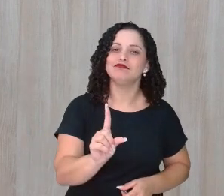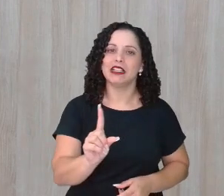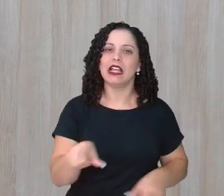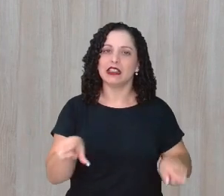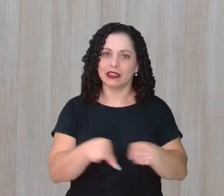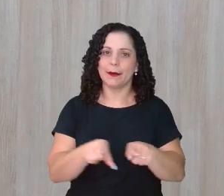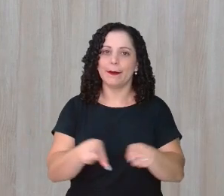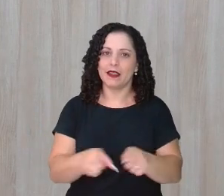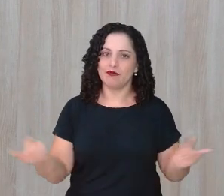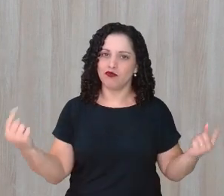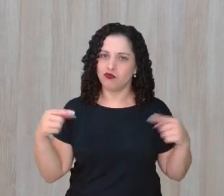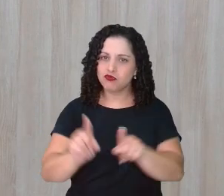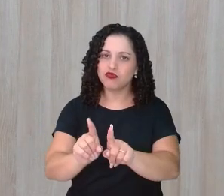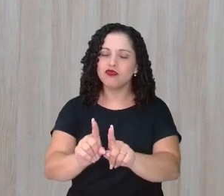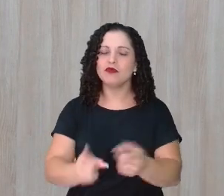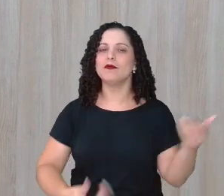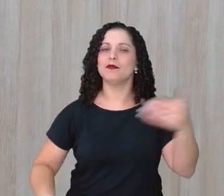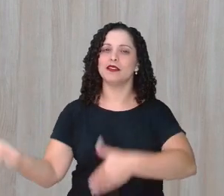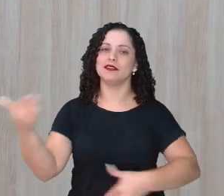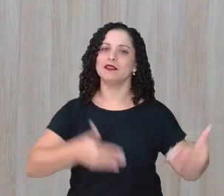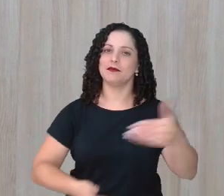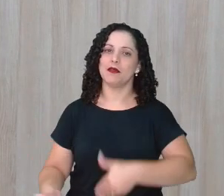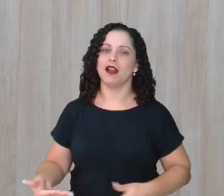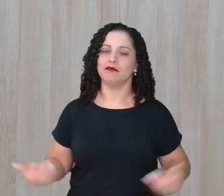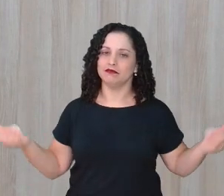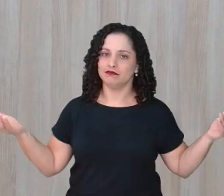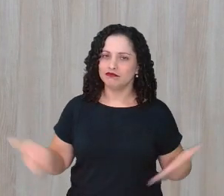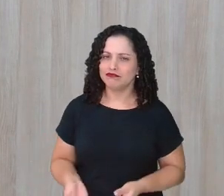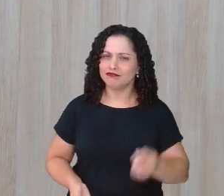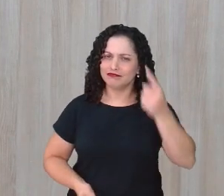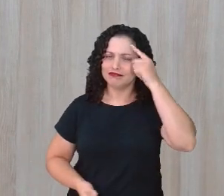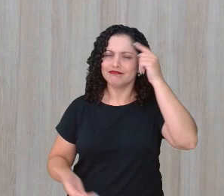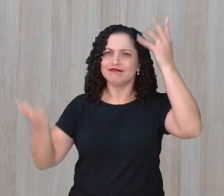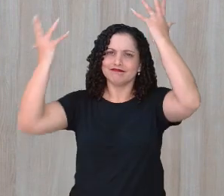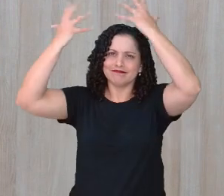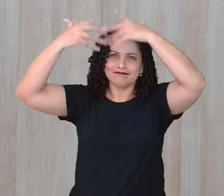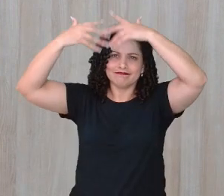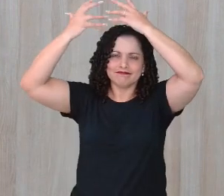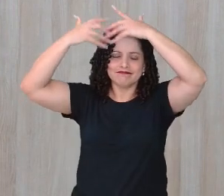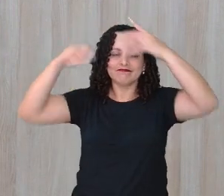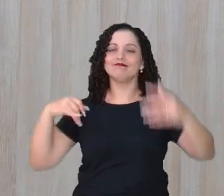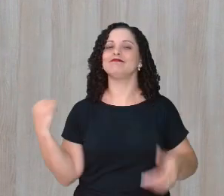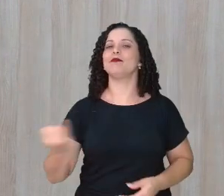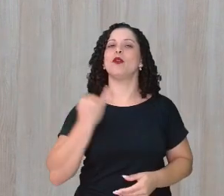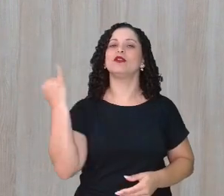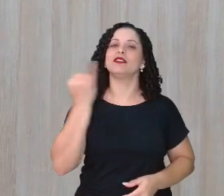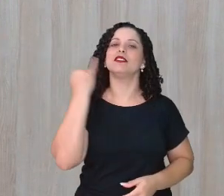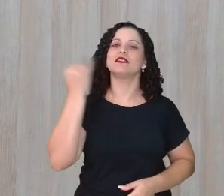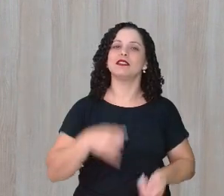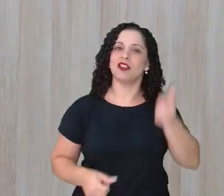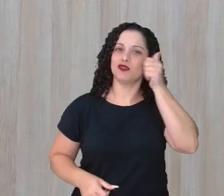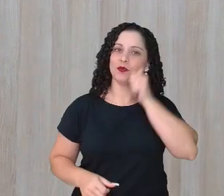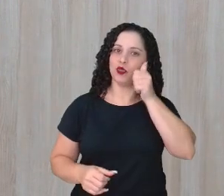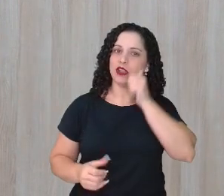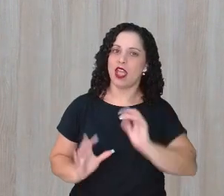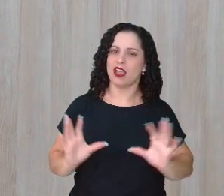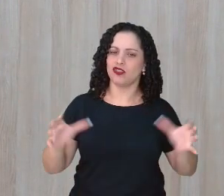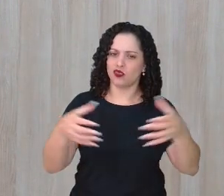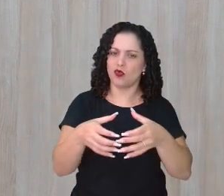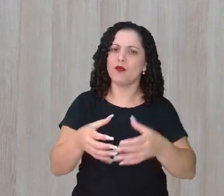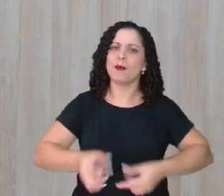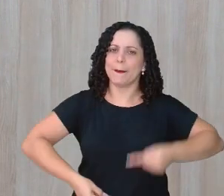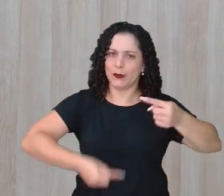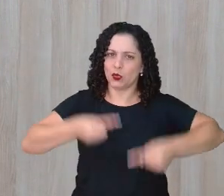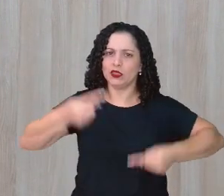gente pode refletir para os dias de hoje, né? A importância da representação feminina, das mulheres estar na política,